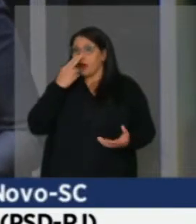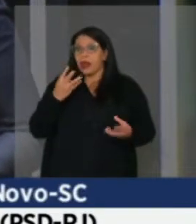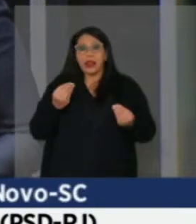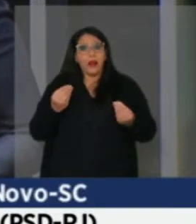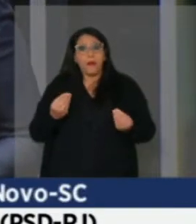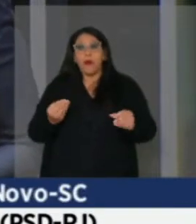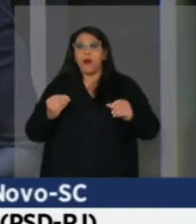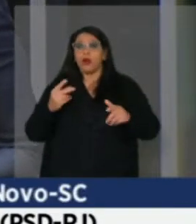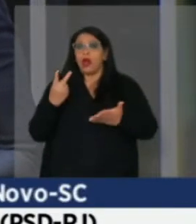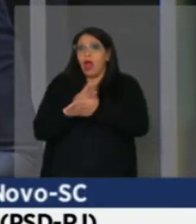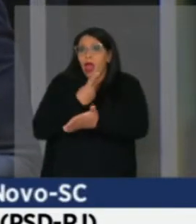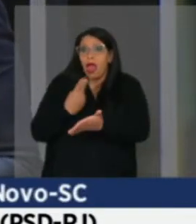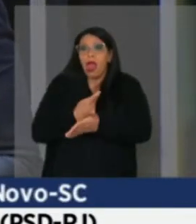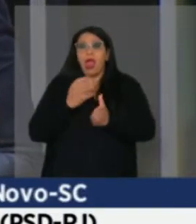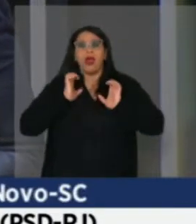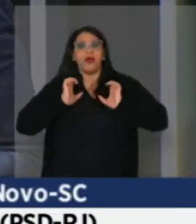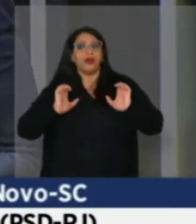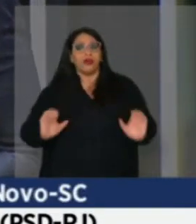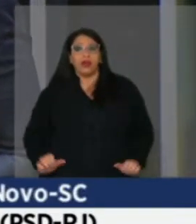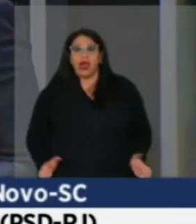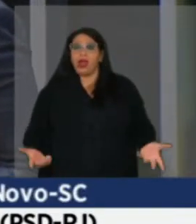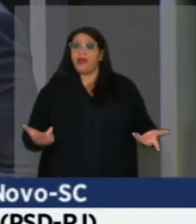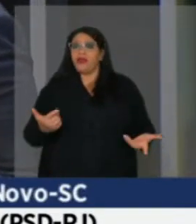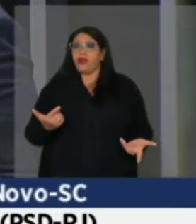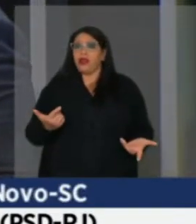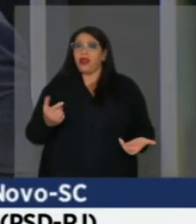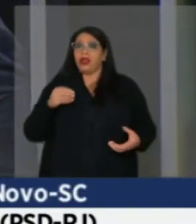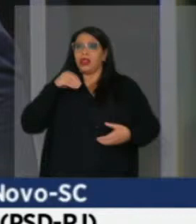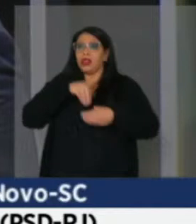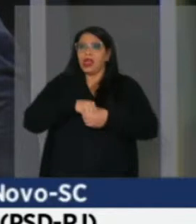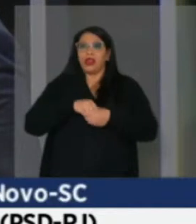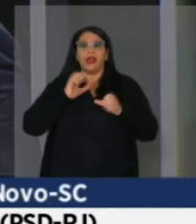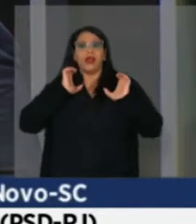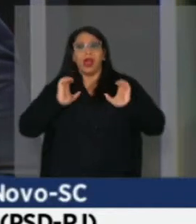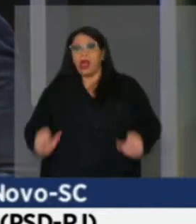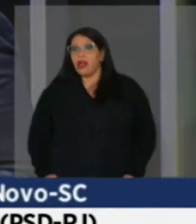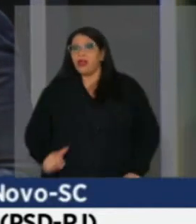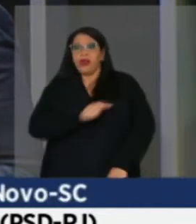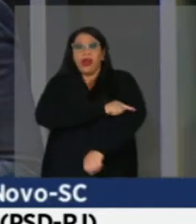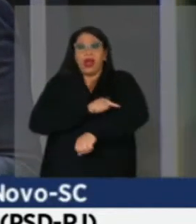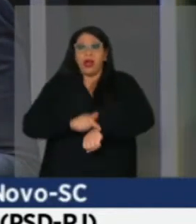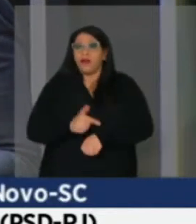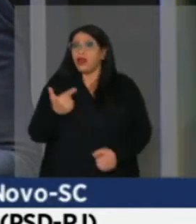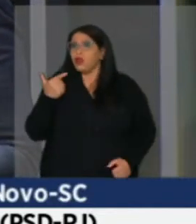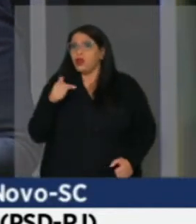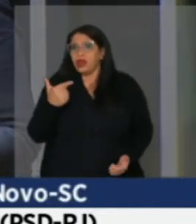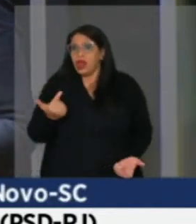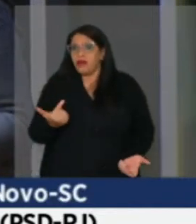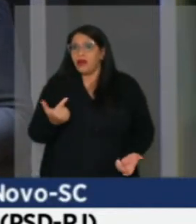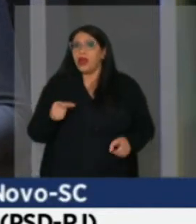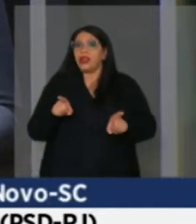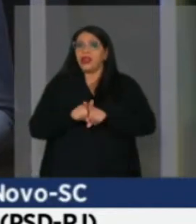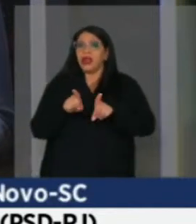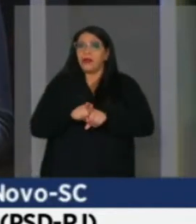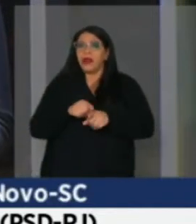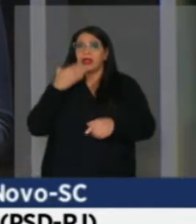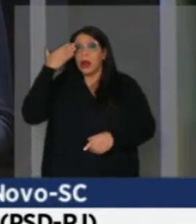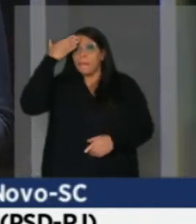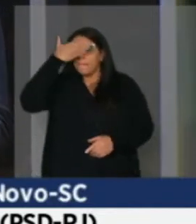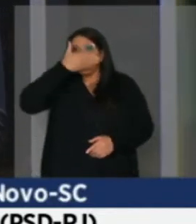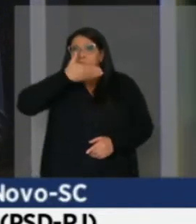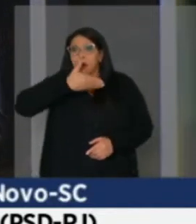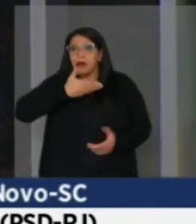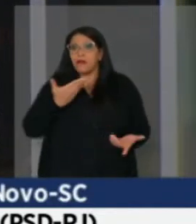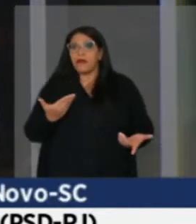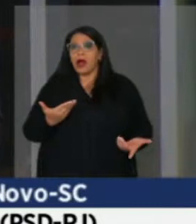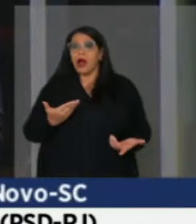muito o que se admite do conceito de decoro parlamentar. inclusive está comprovado